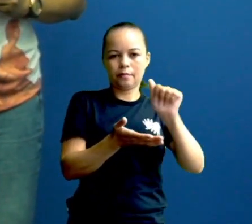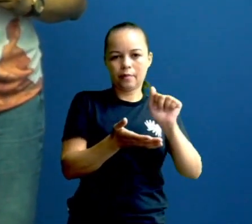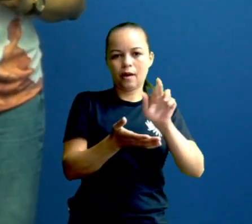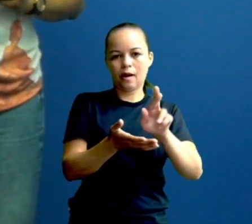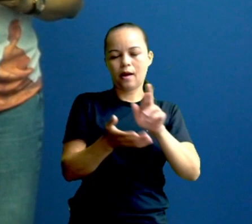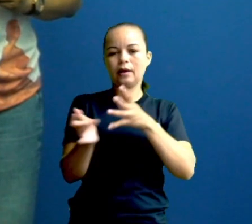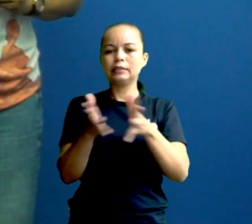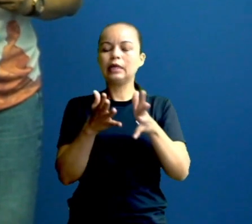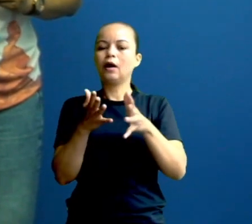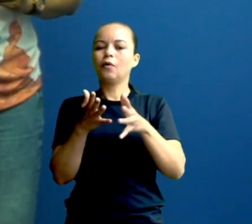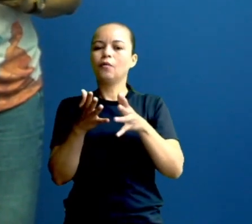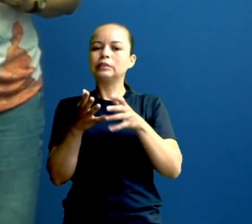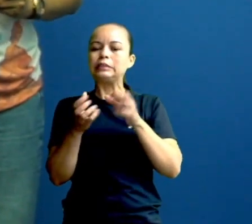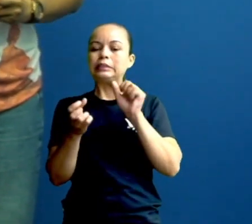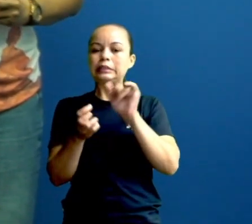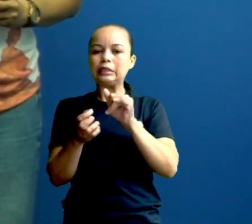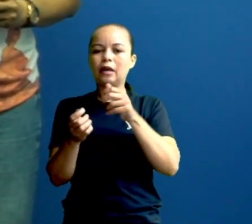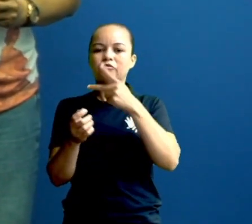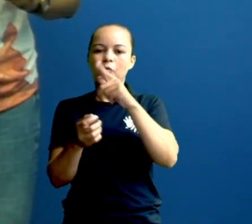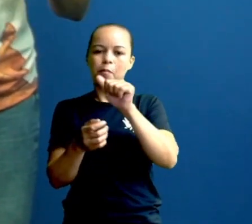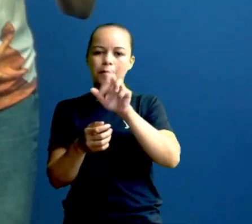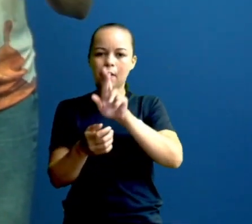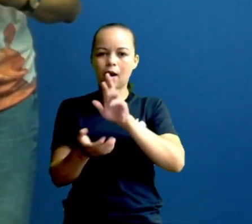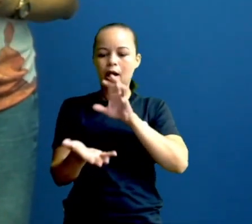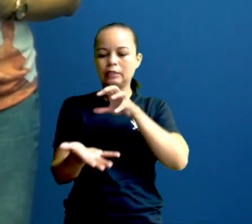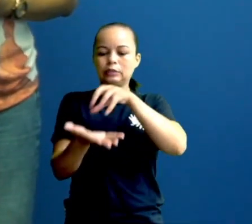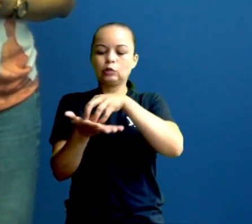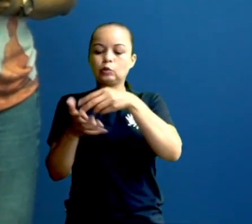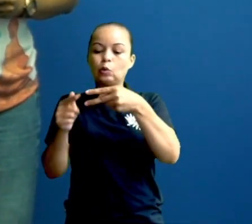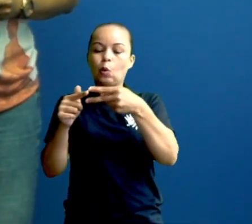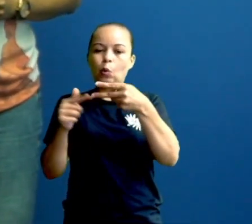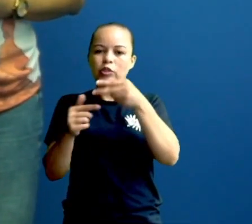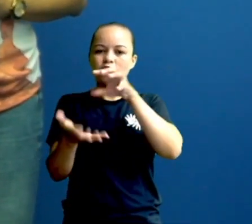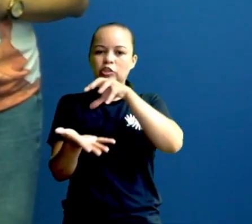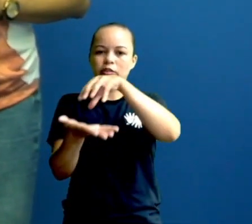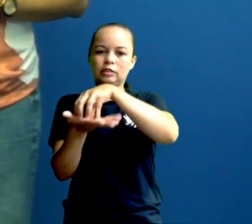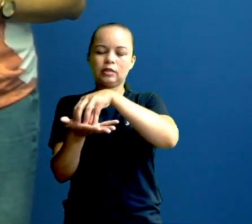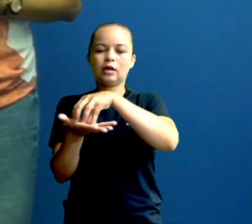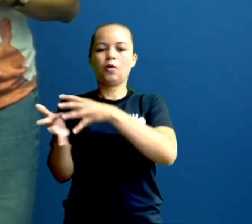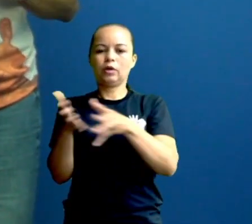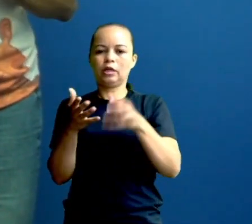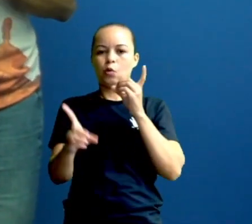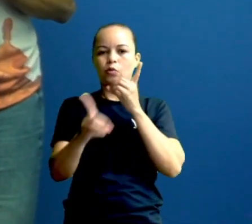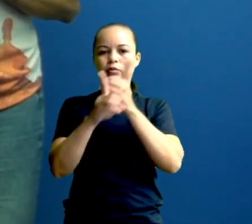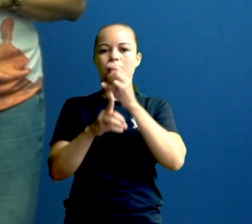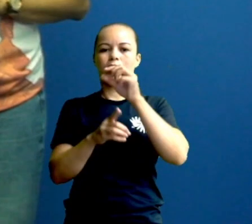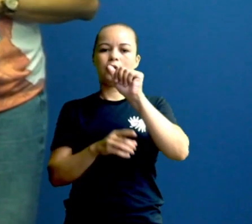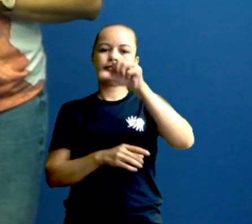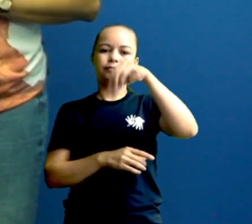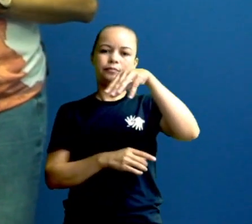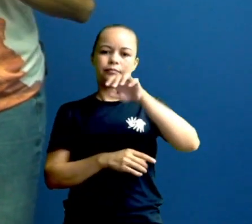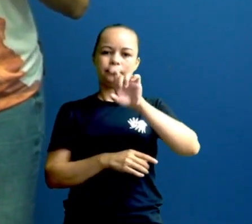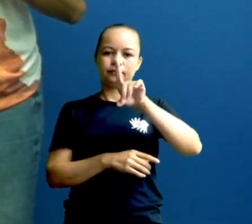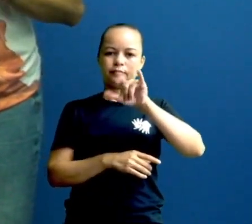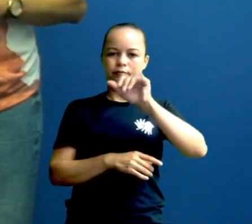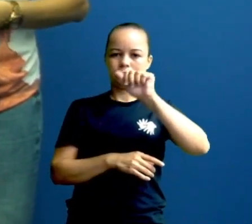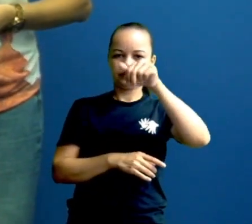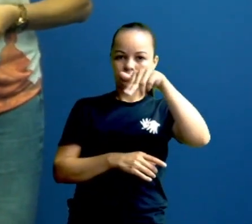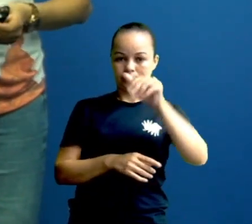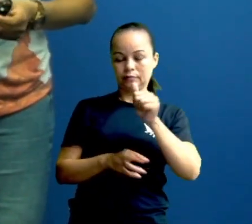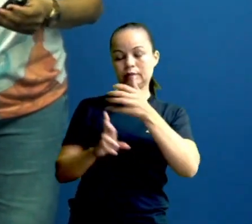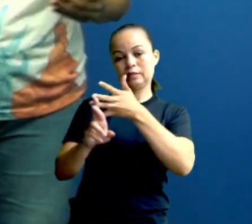par, então eu tenho que pegar os dois centrais e fazer uma média para encontrar a mediana. Beleza? Fica aí as dicas,